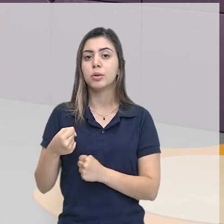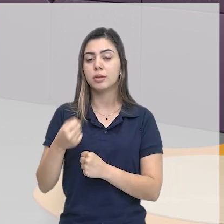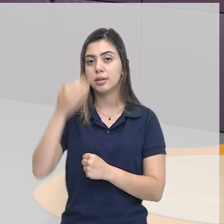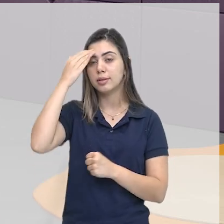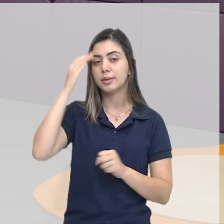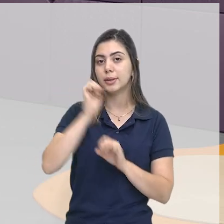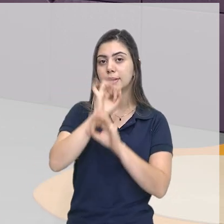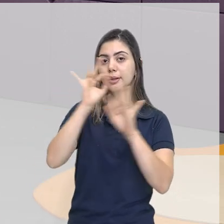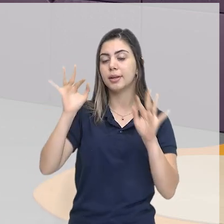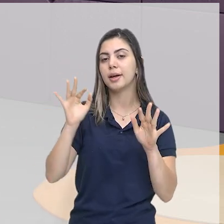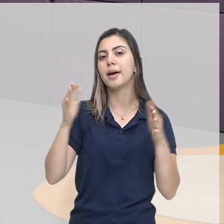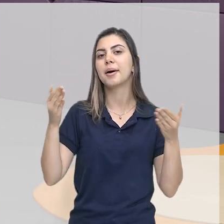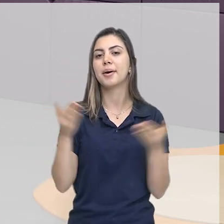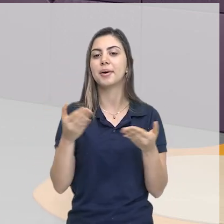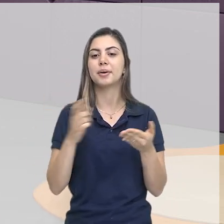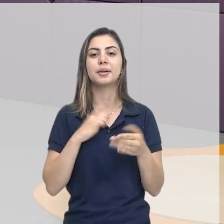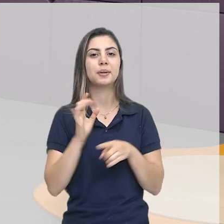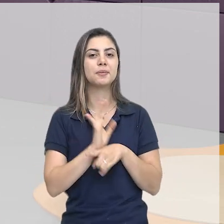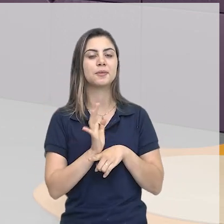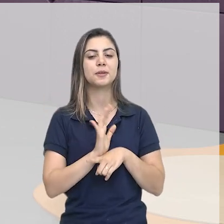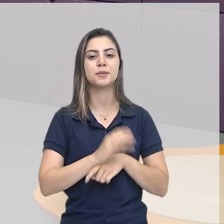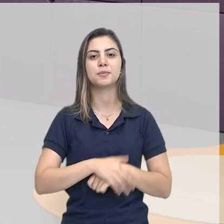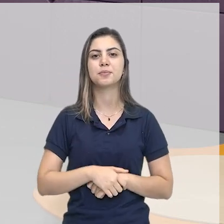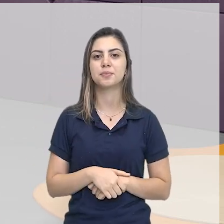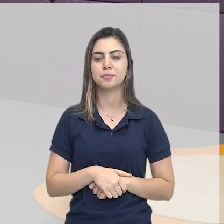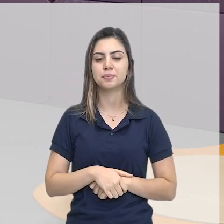claro, vamos a uma animação.